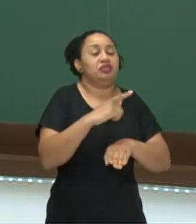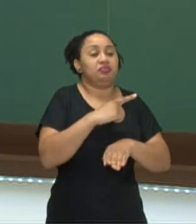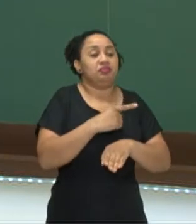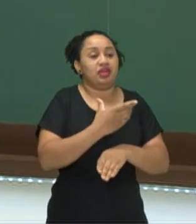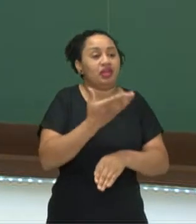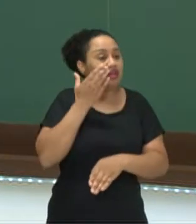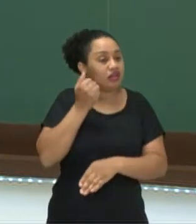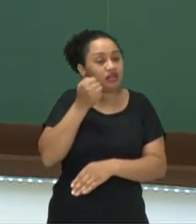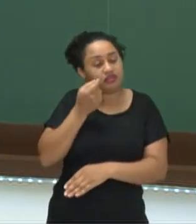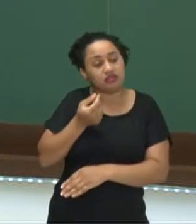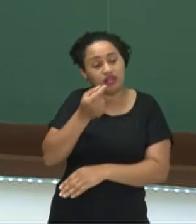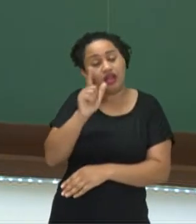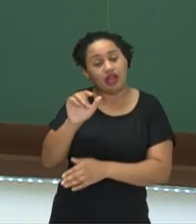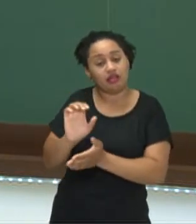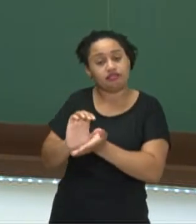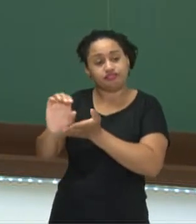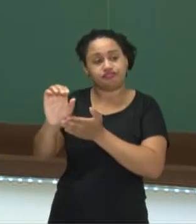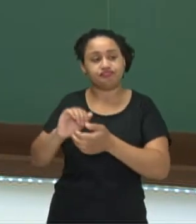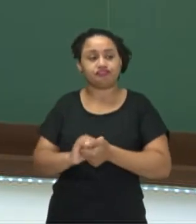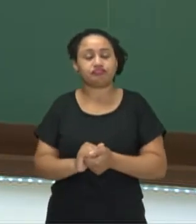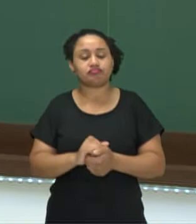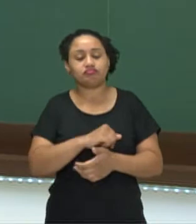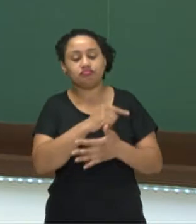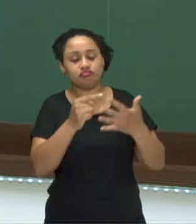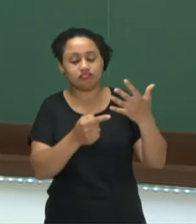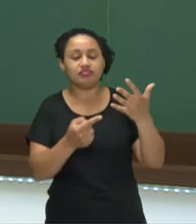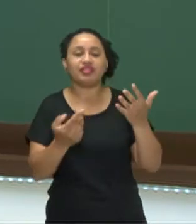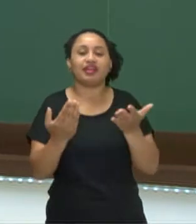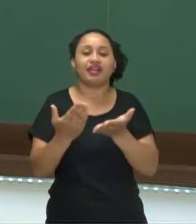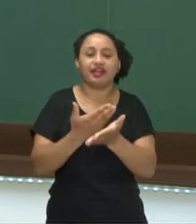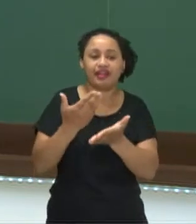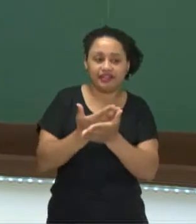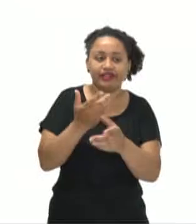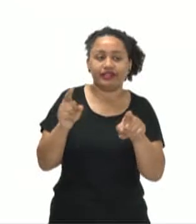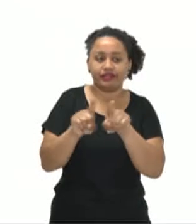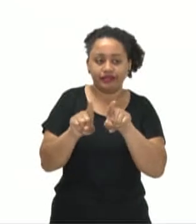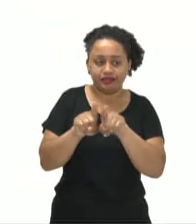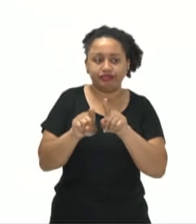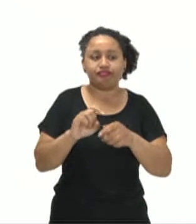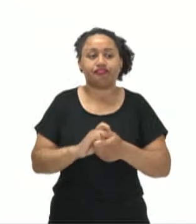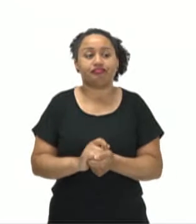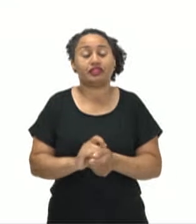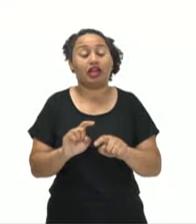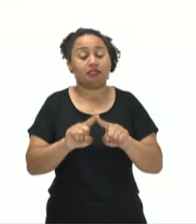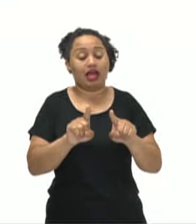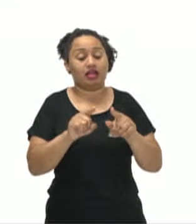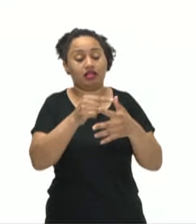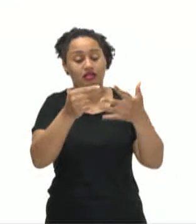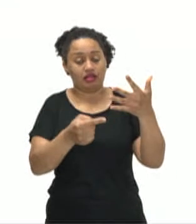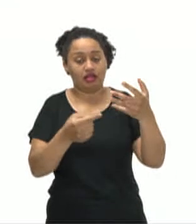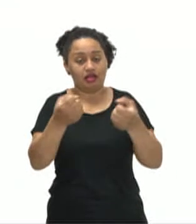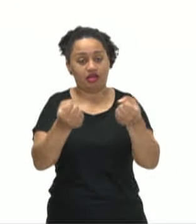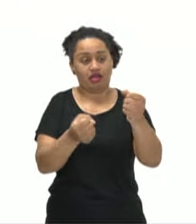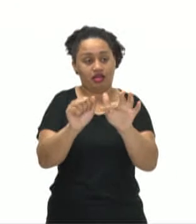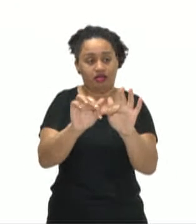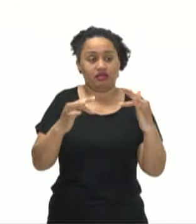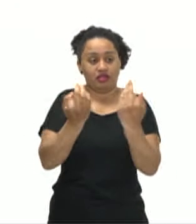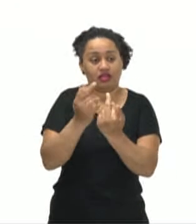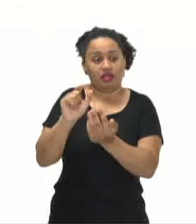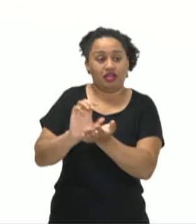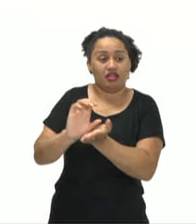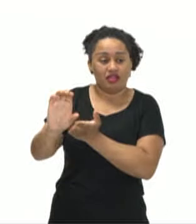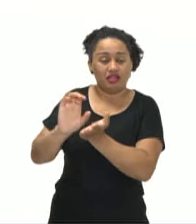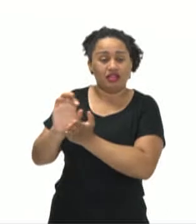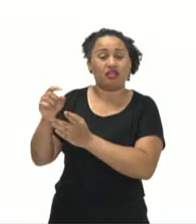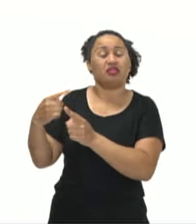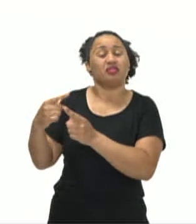lucro, ele é um passivo. O caderno, a mesma ideia. Já o carro da família é um passivo, pois gera